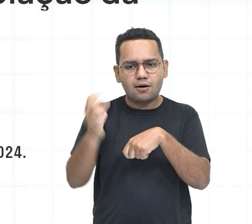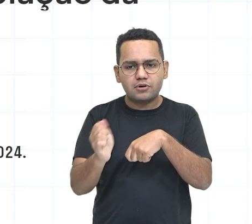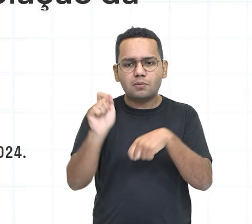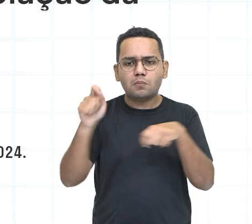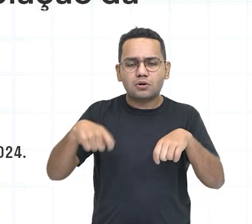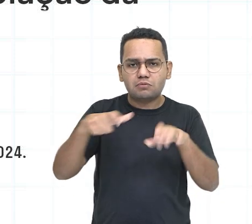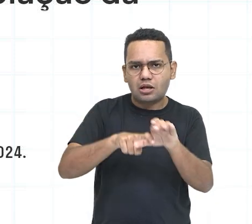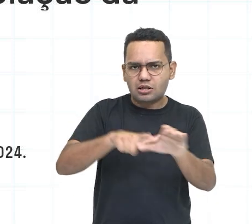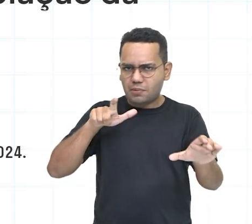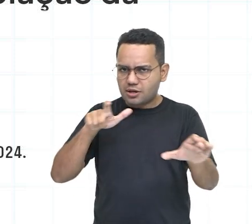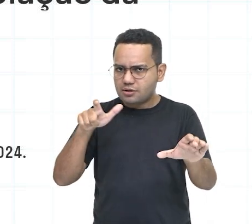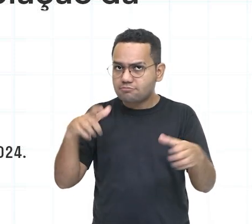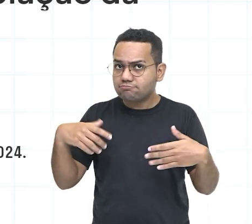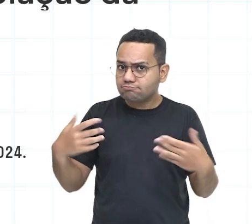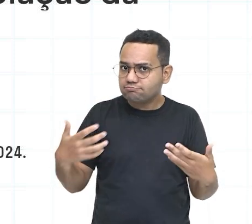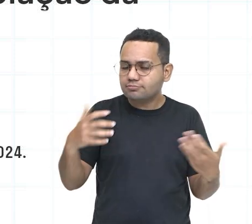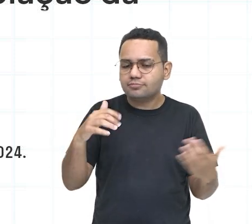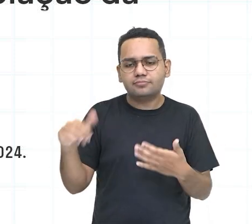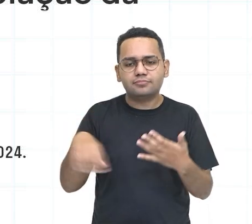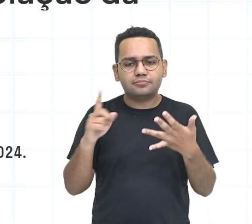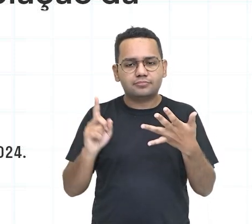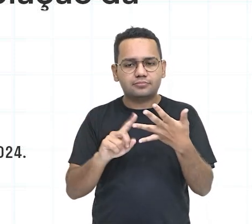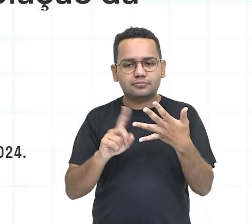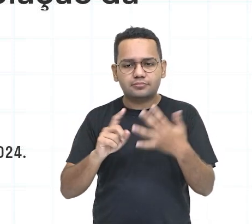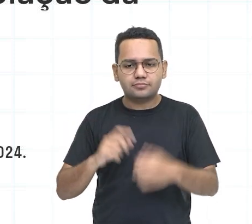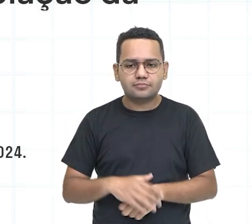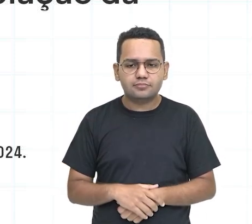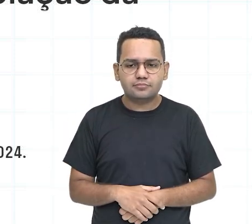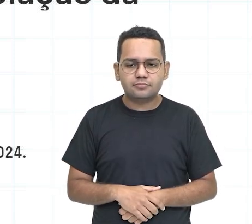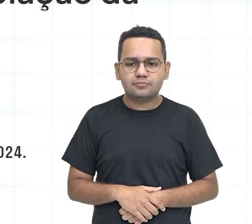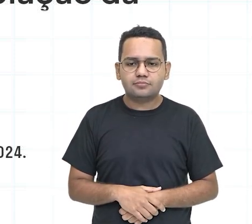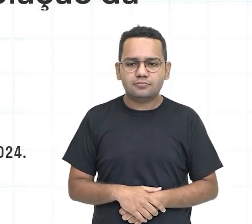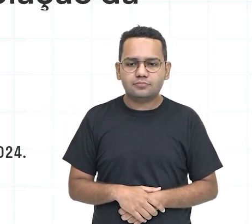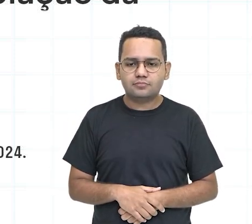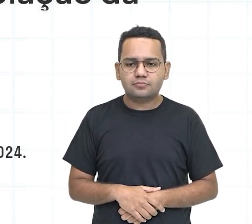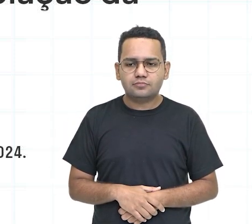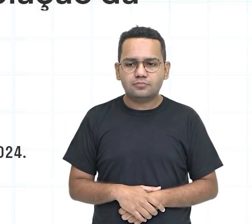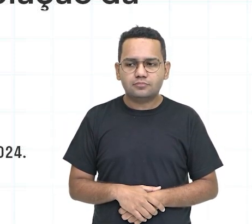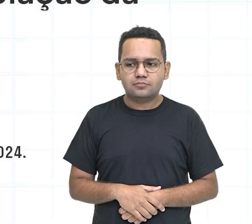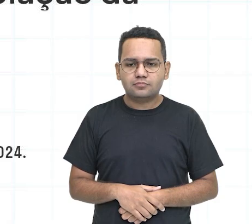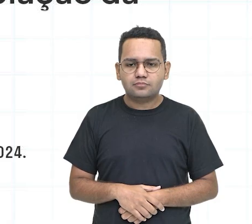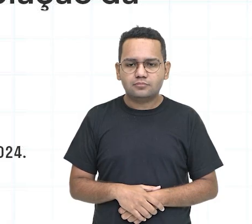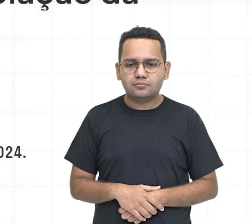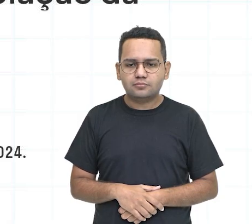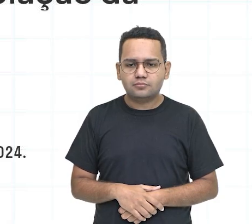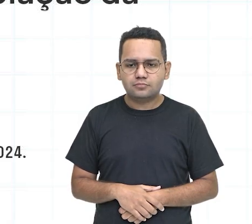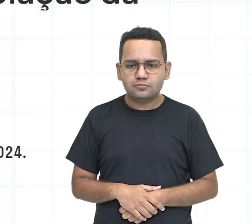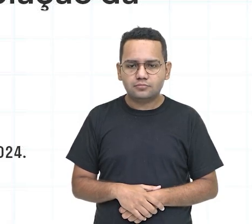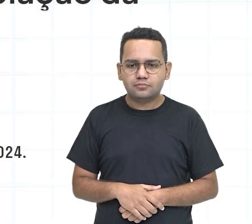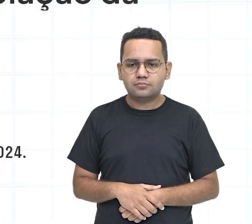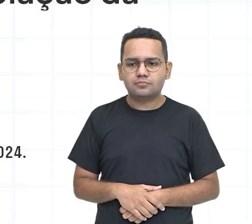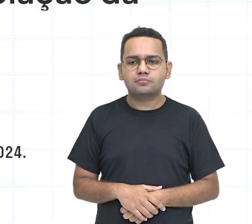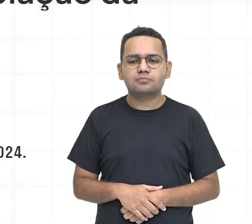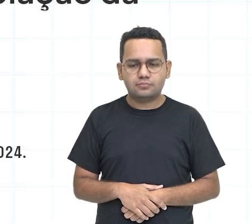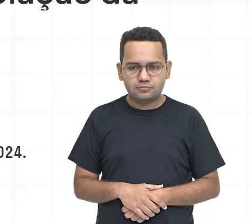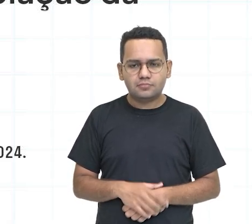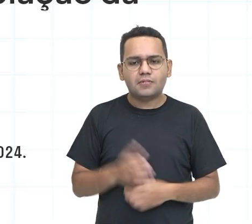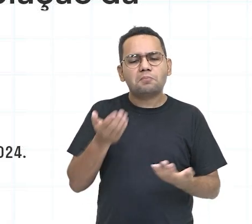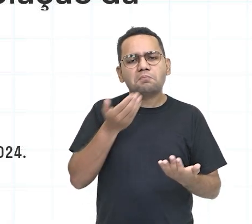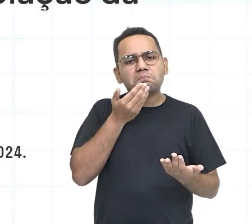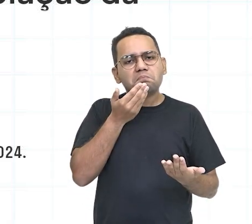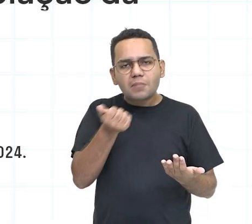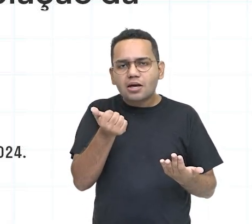independência. Letra D. Para melhorar o entendimento e apreciação da literatura britânica. Para